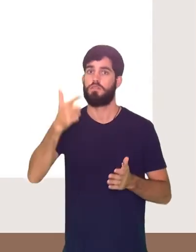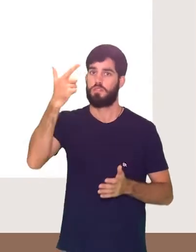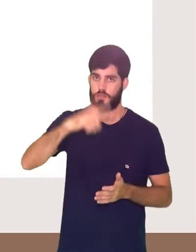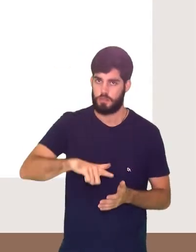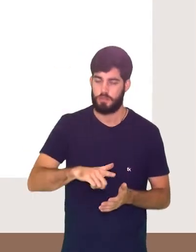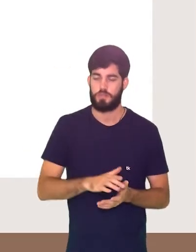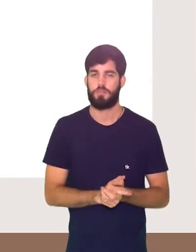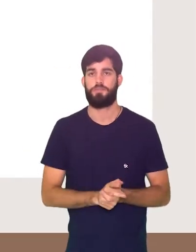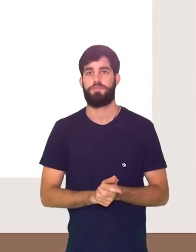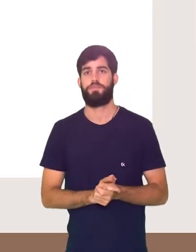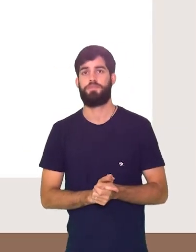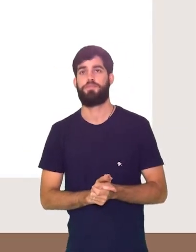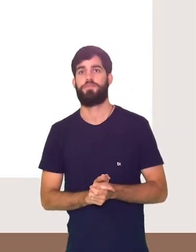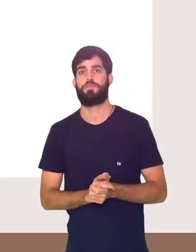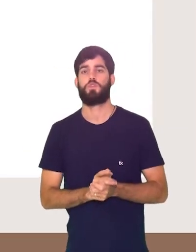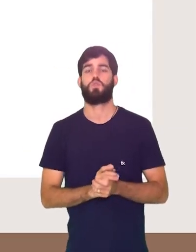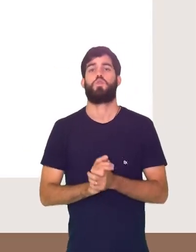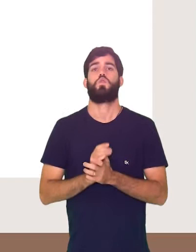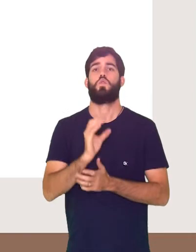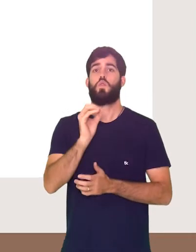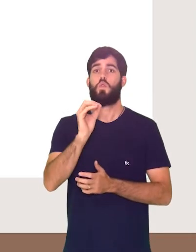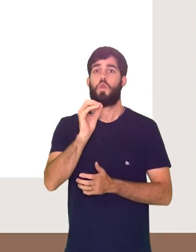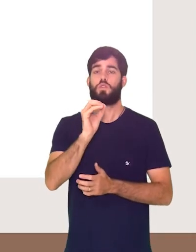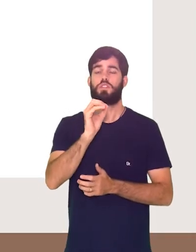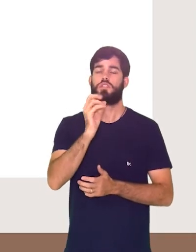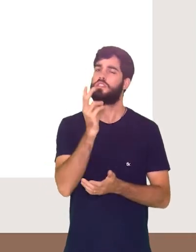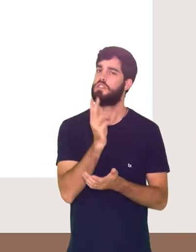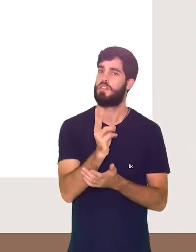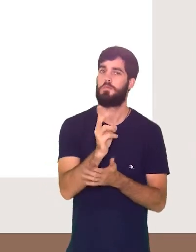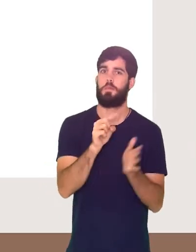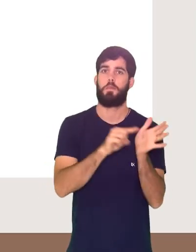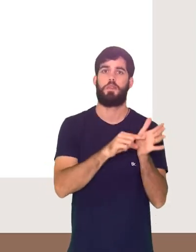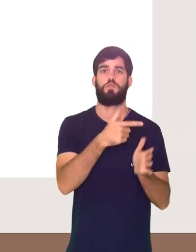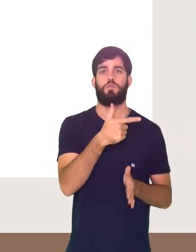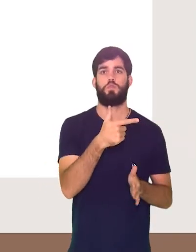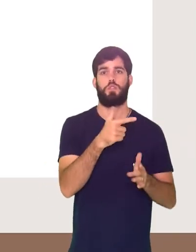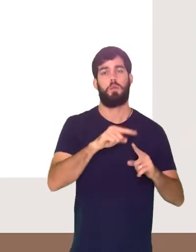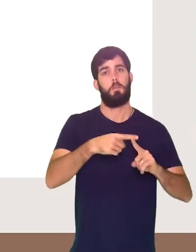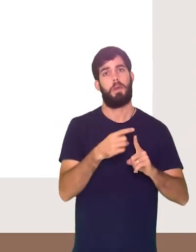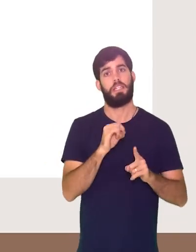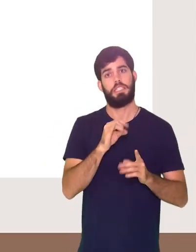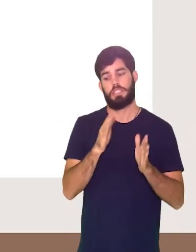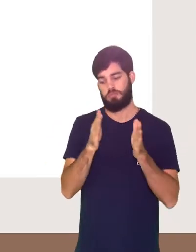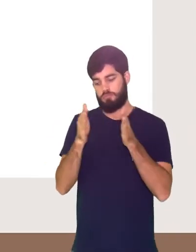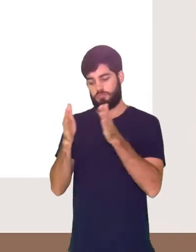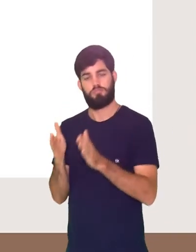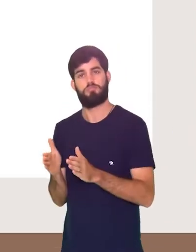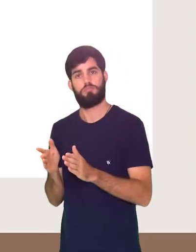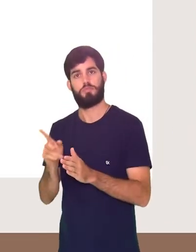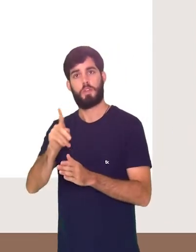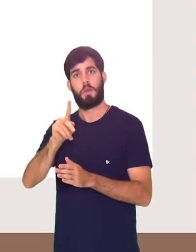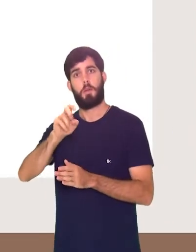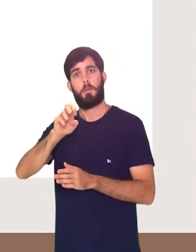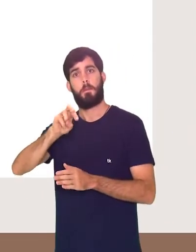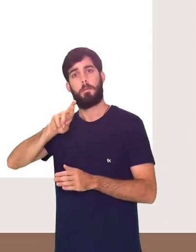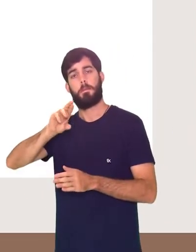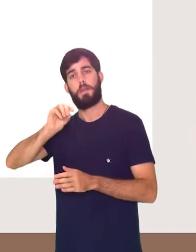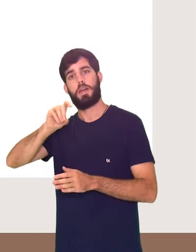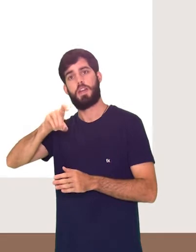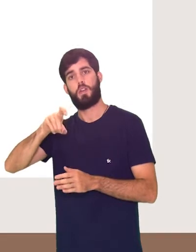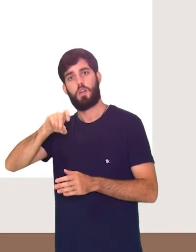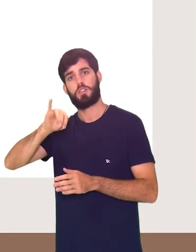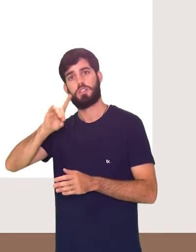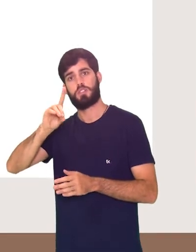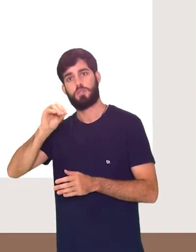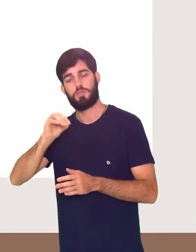menos 2, normal, é o que você vai encontrar sempre. Mas na forma de peróxido, que possa também acontecer